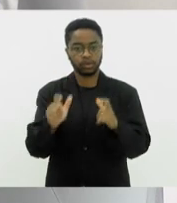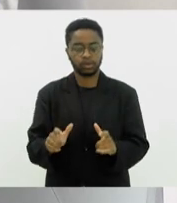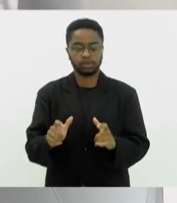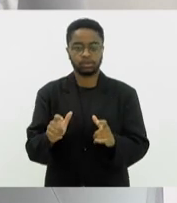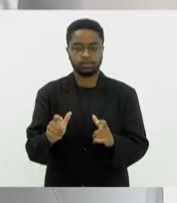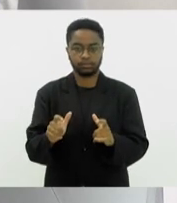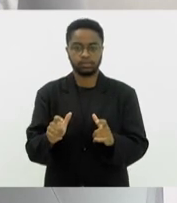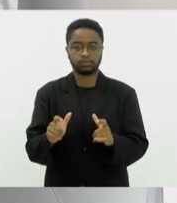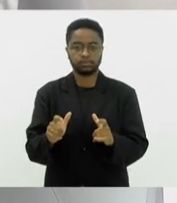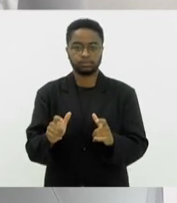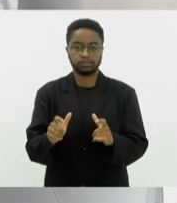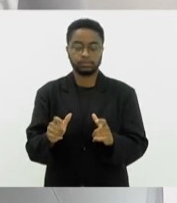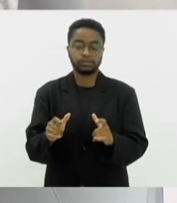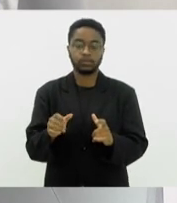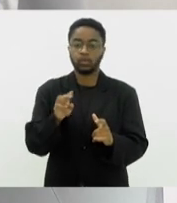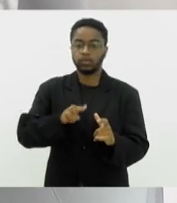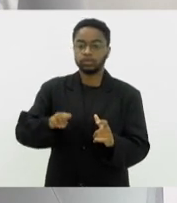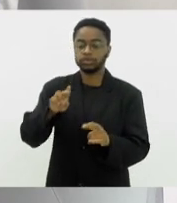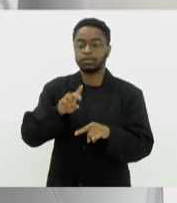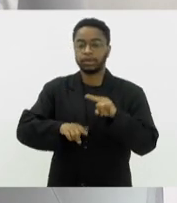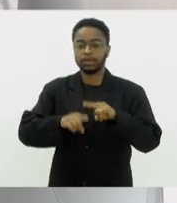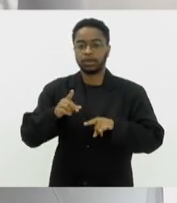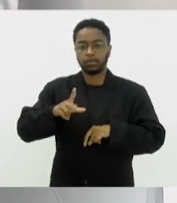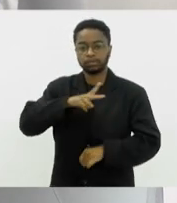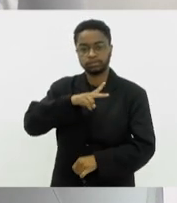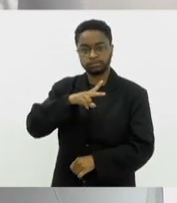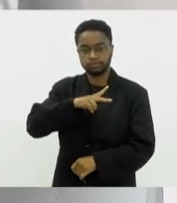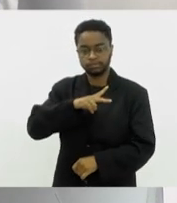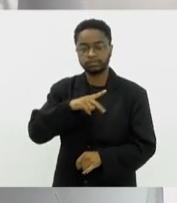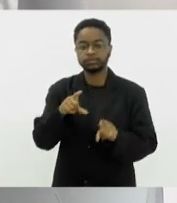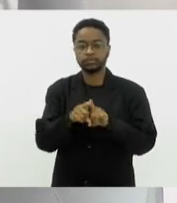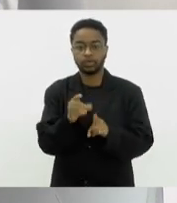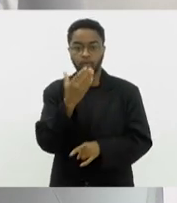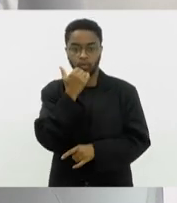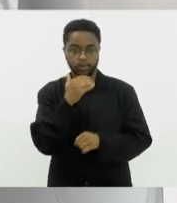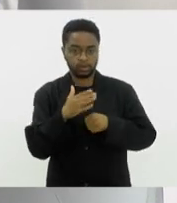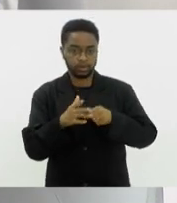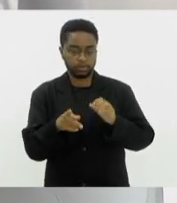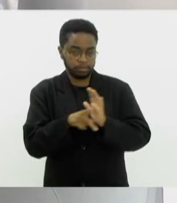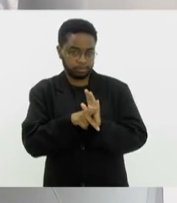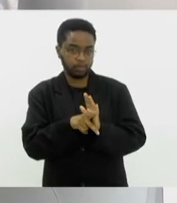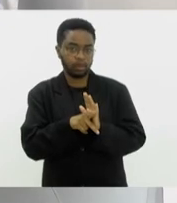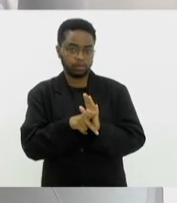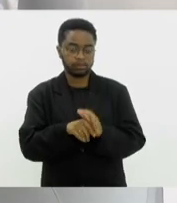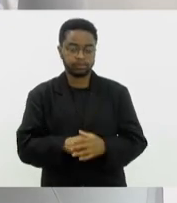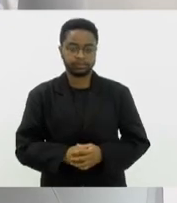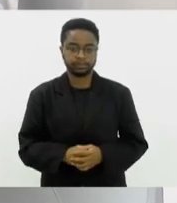em qualquer local, portando utensílios de uso pessoal e alimentos para consumo próprio.